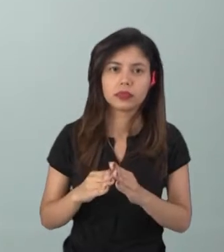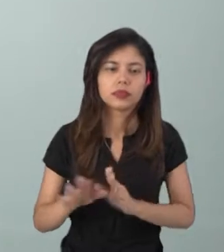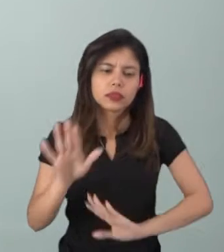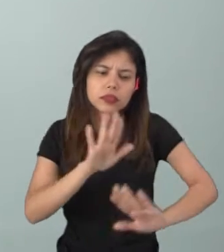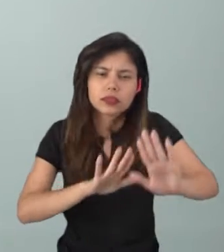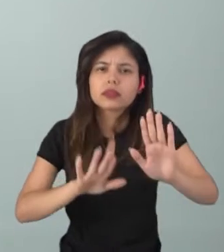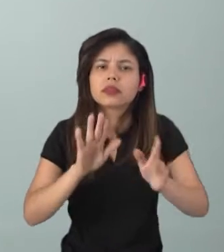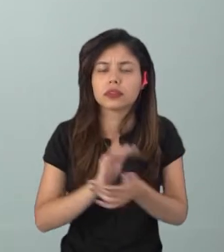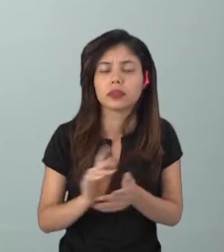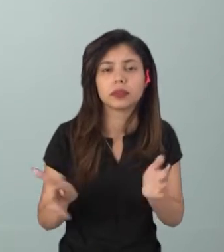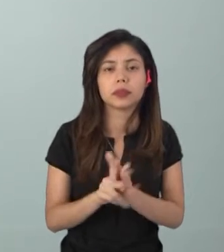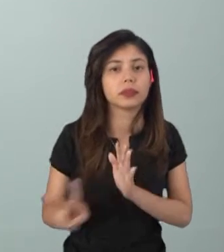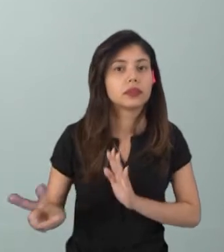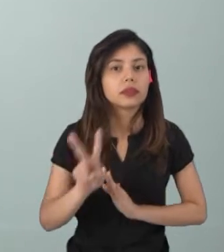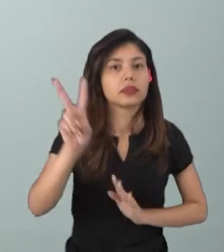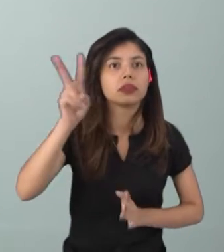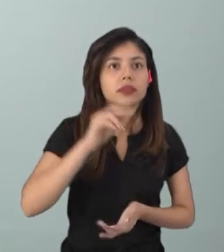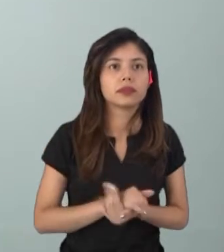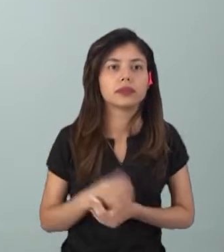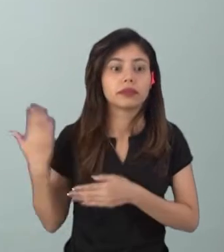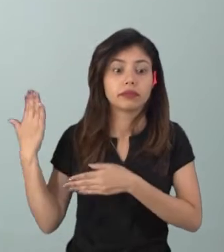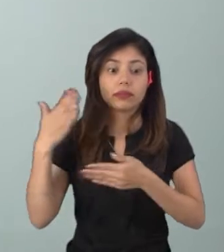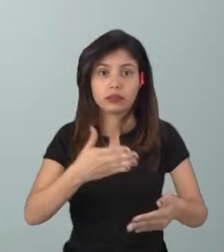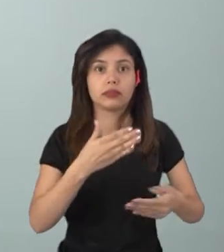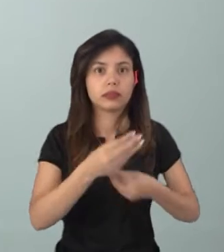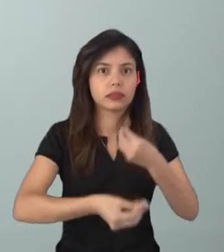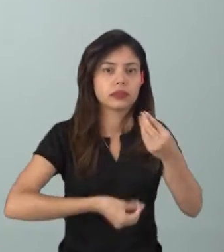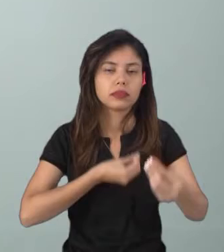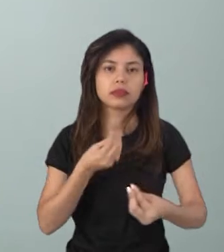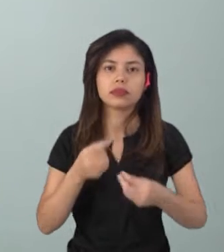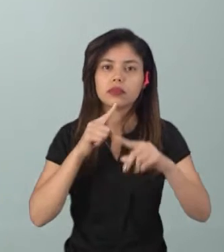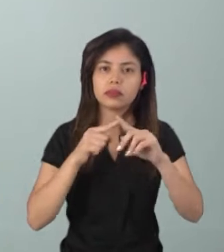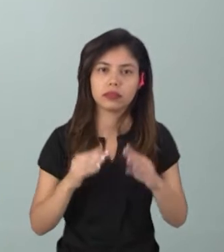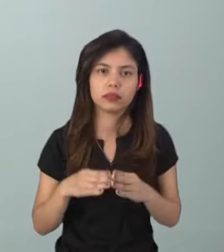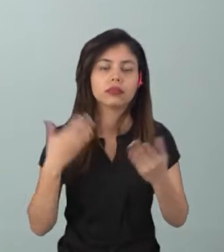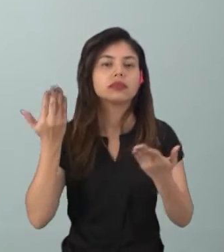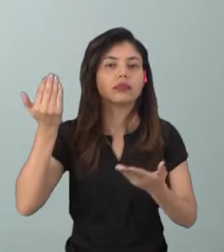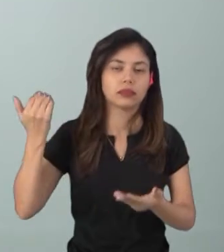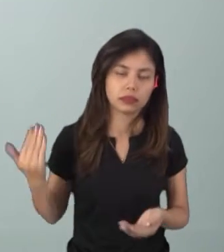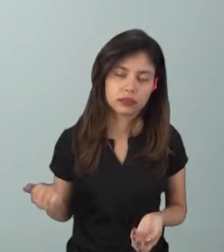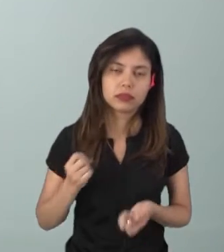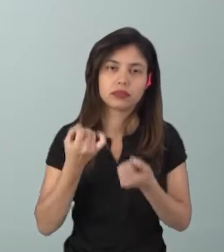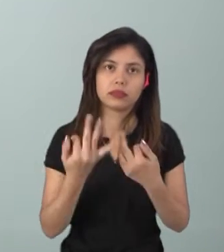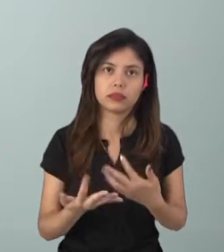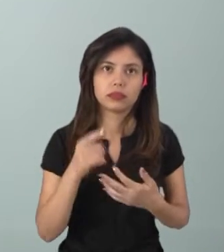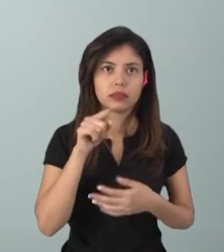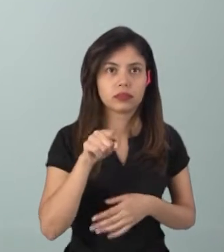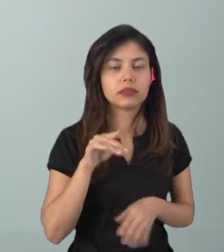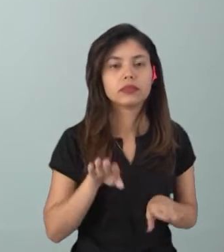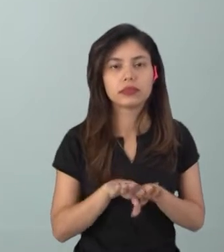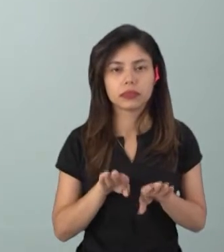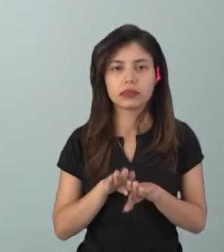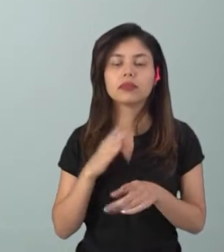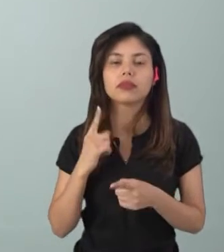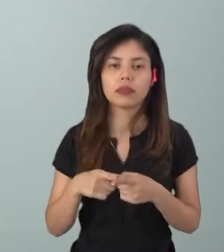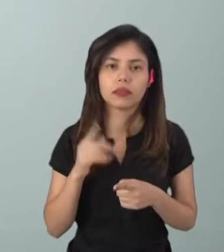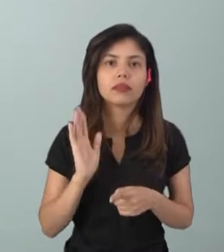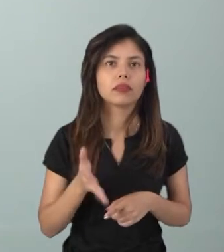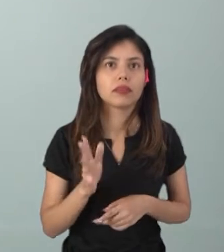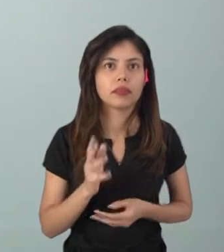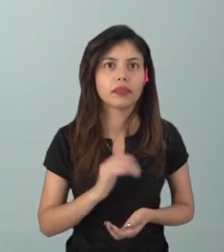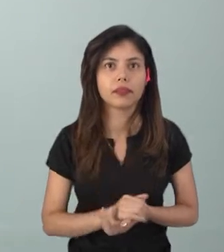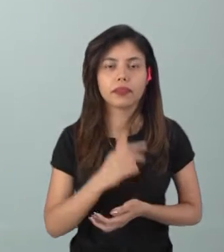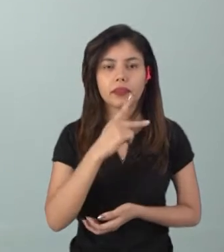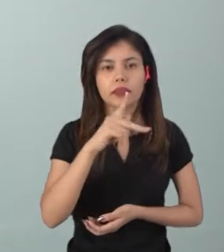seus valores. É claro que aqui ninguém está condenando a forma como a igreja tratou, né? Aqui até porque a igreja já se prontificou,